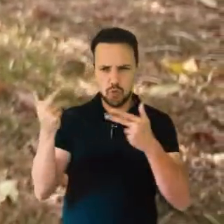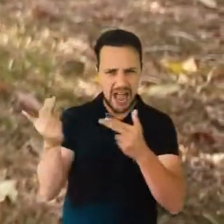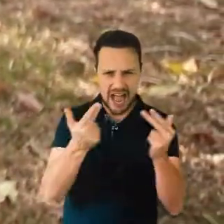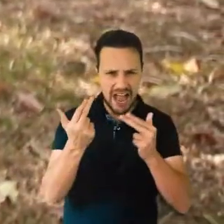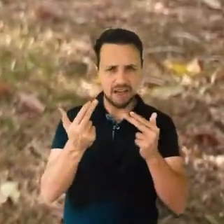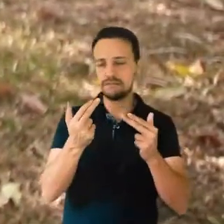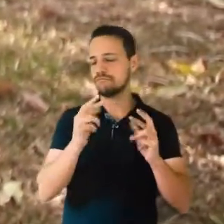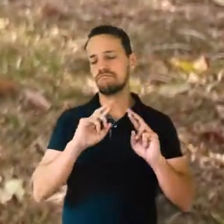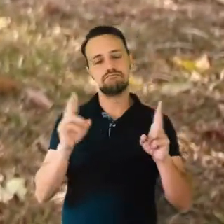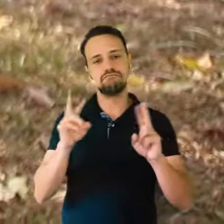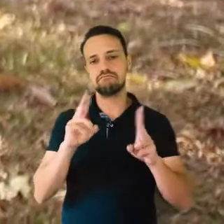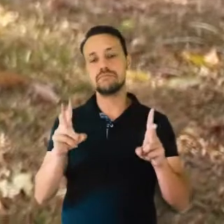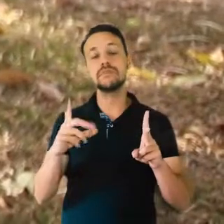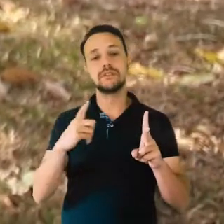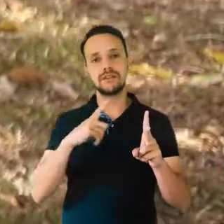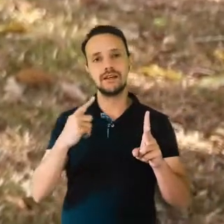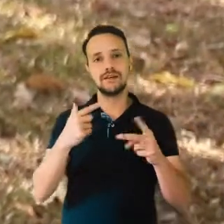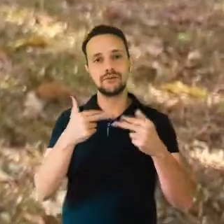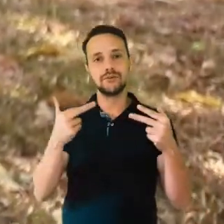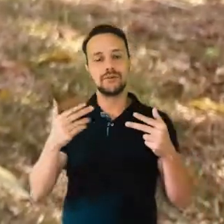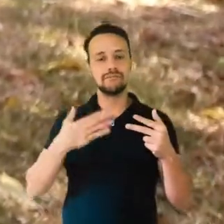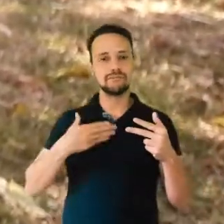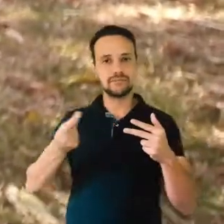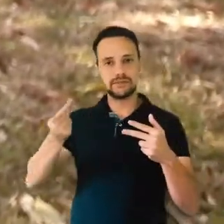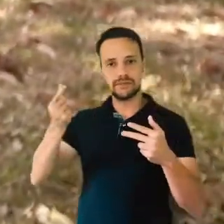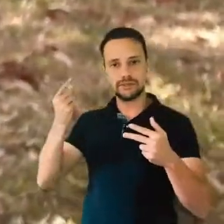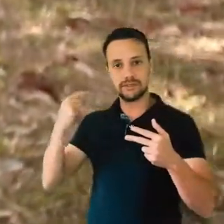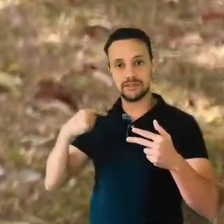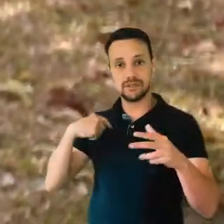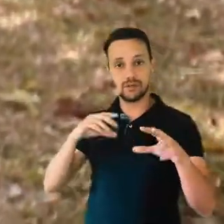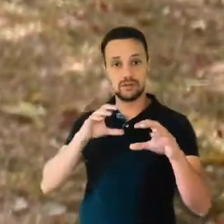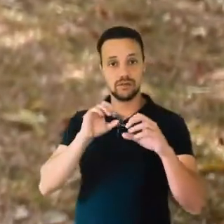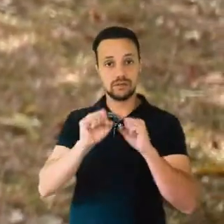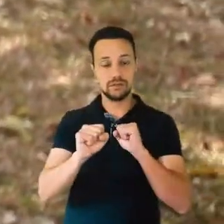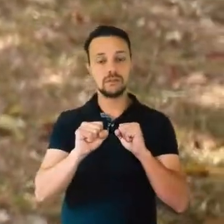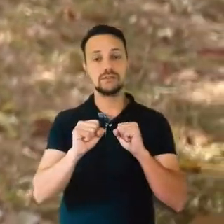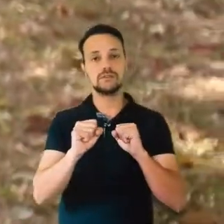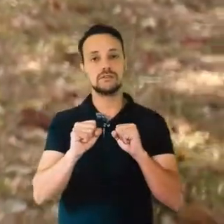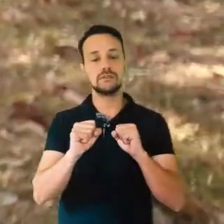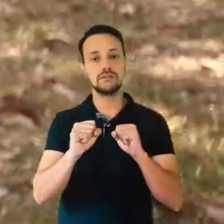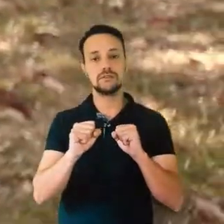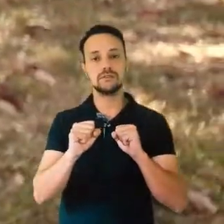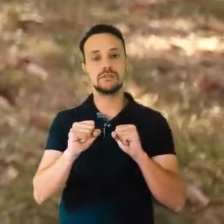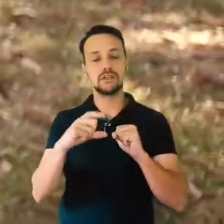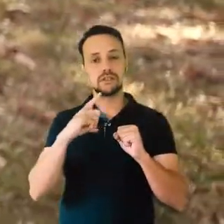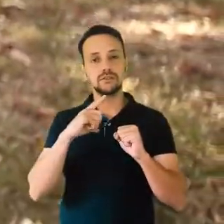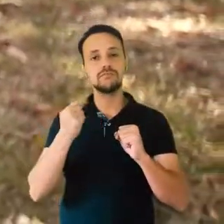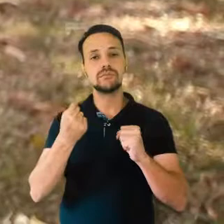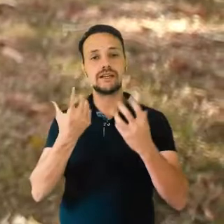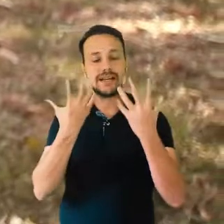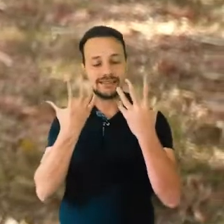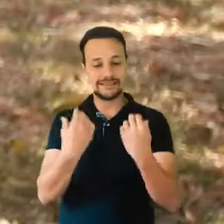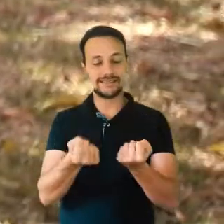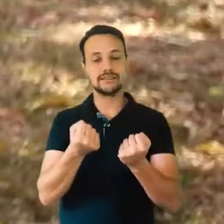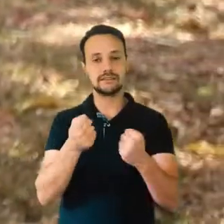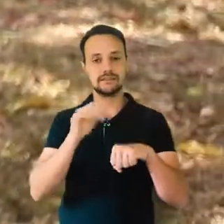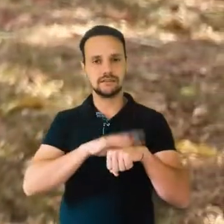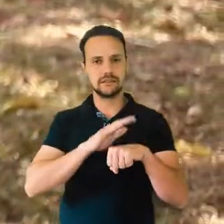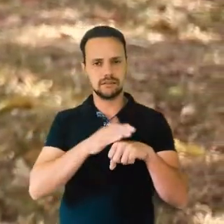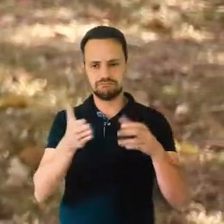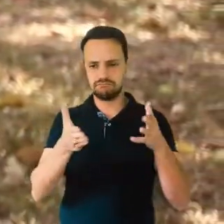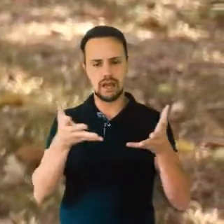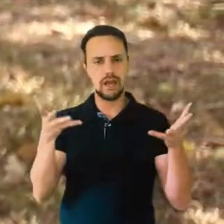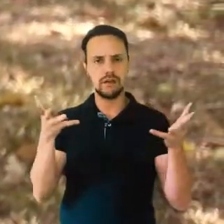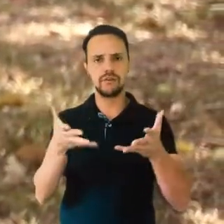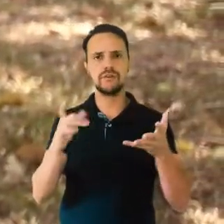todos iguais. Então, é uma coisa que eu trouxe da minha formação, um pouco do mindfulness, né, de aceitar o momento